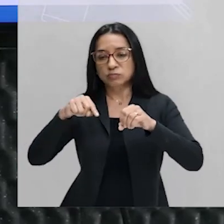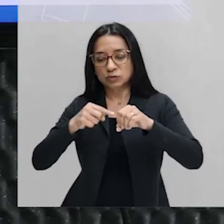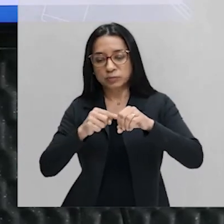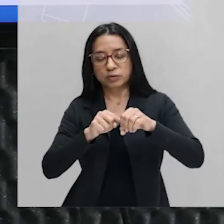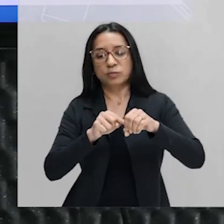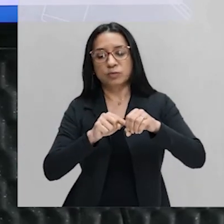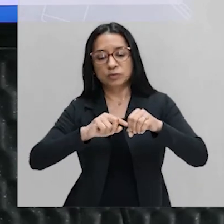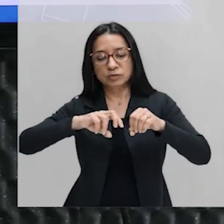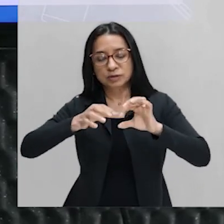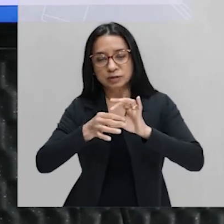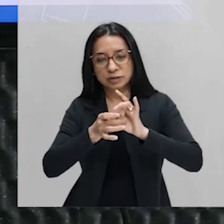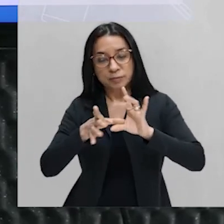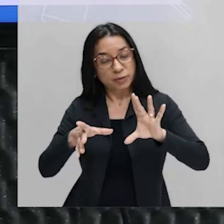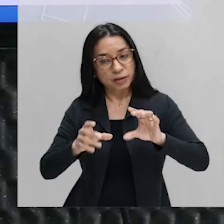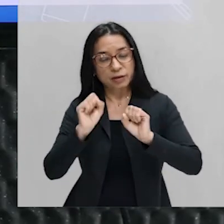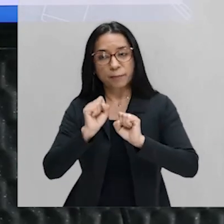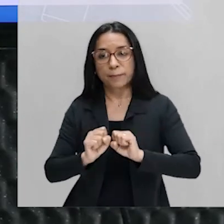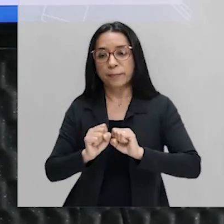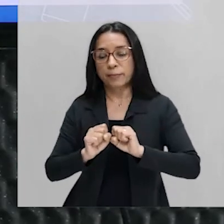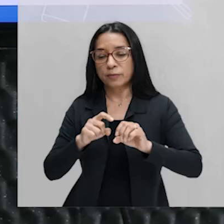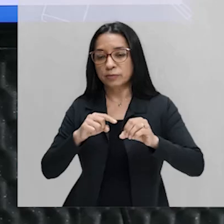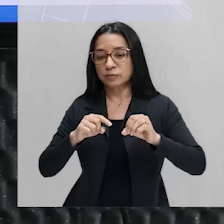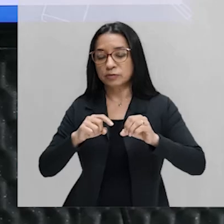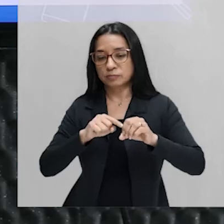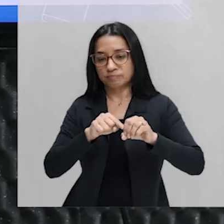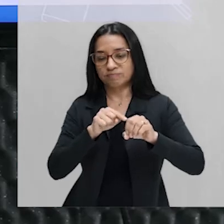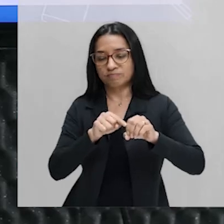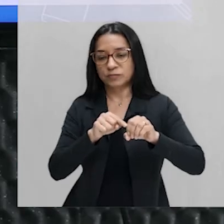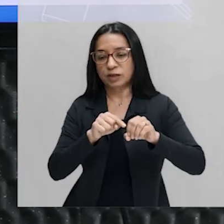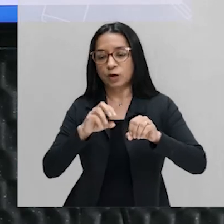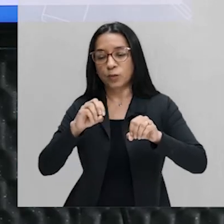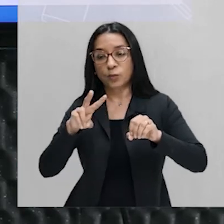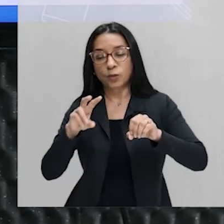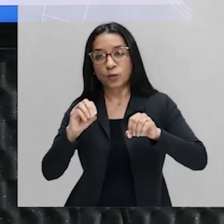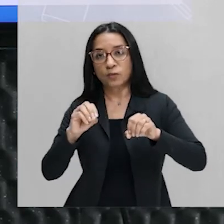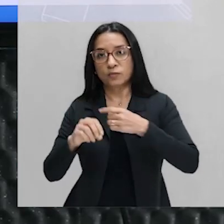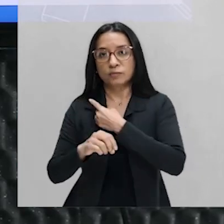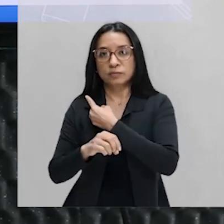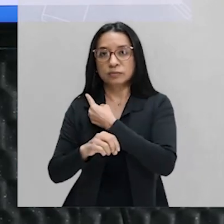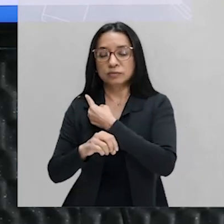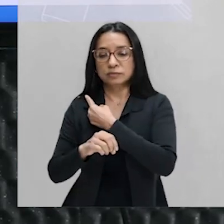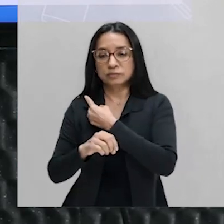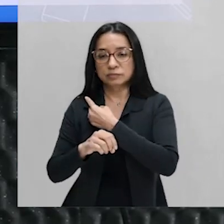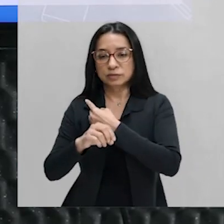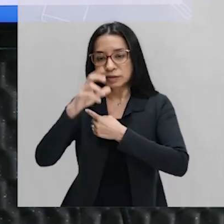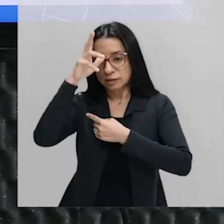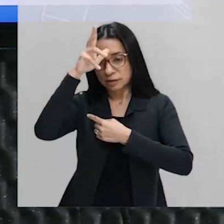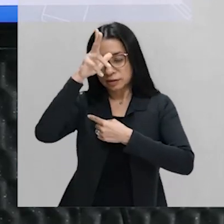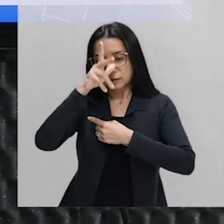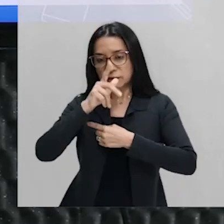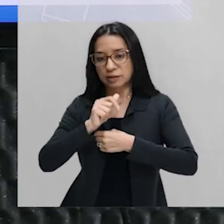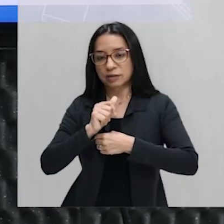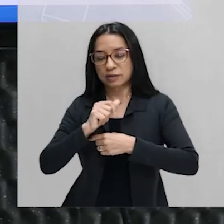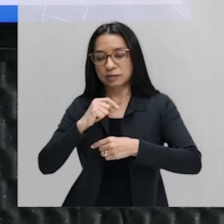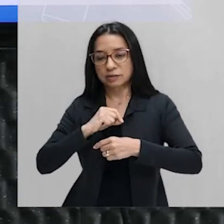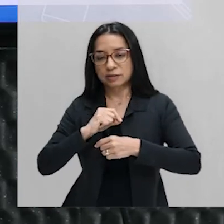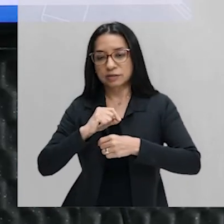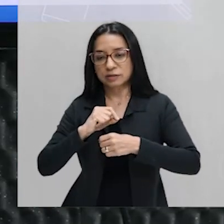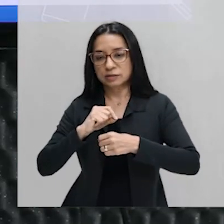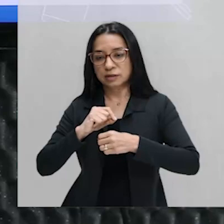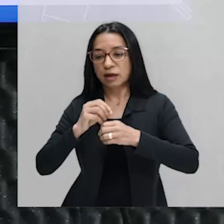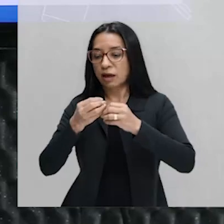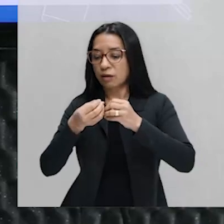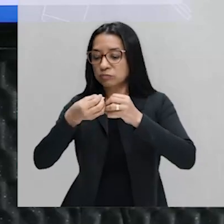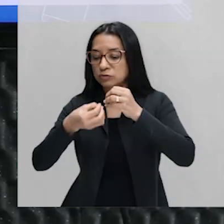fecundar esse óvulo aqui. E aí, a galinha, ao pôr esse ovo